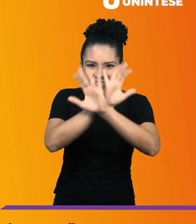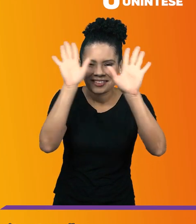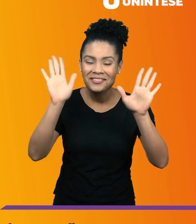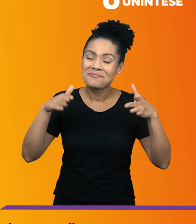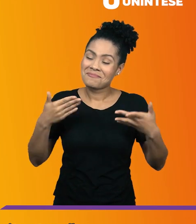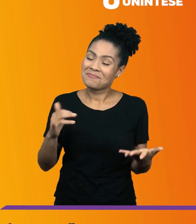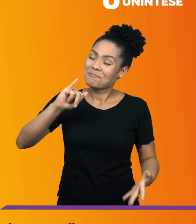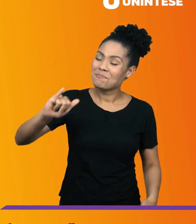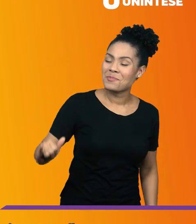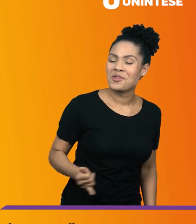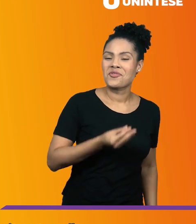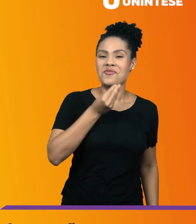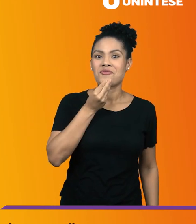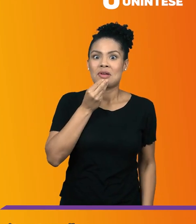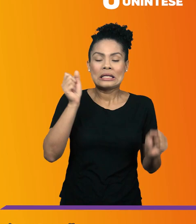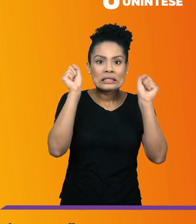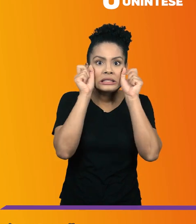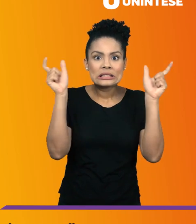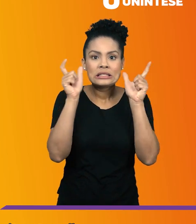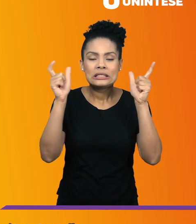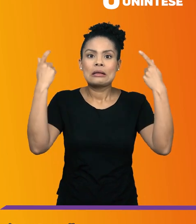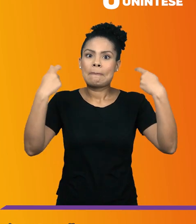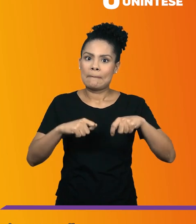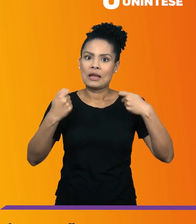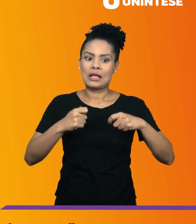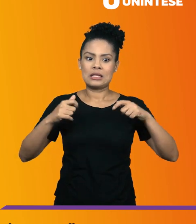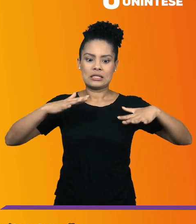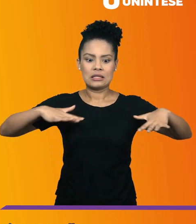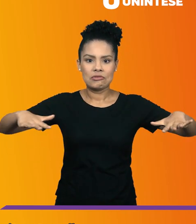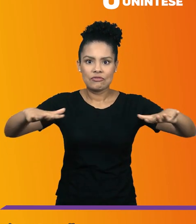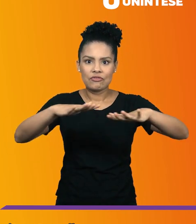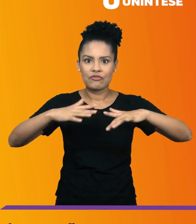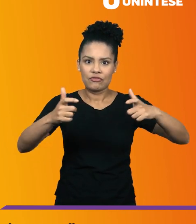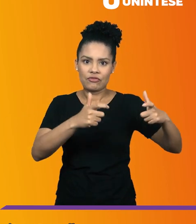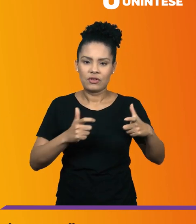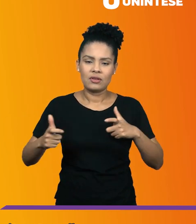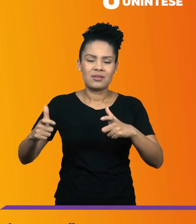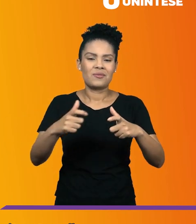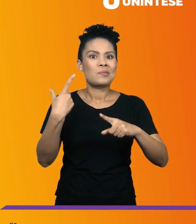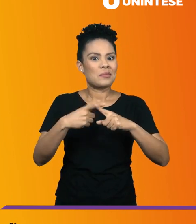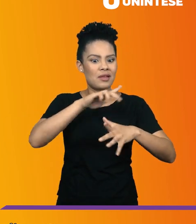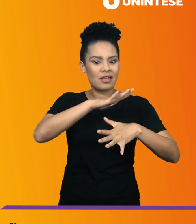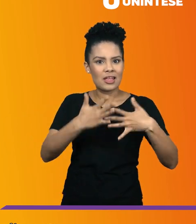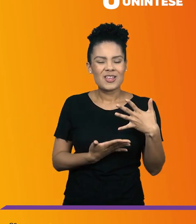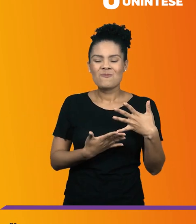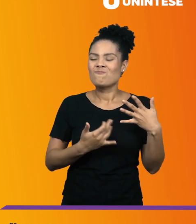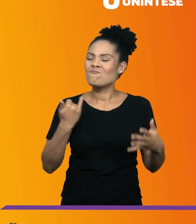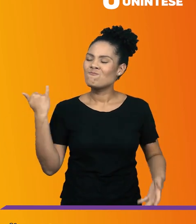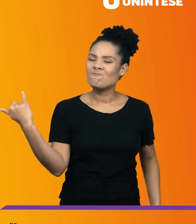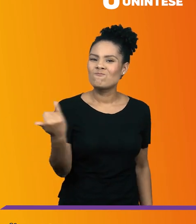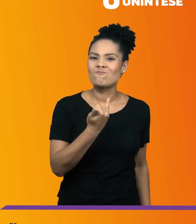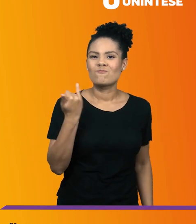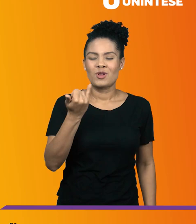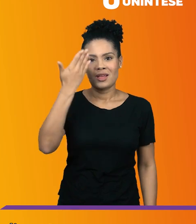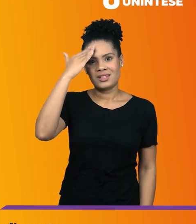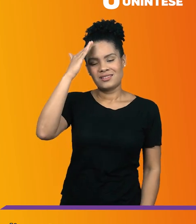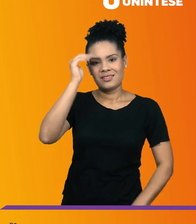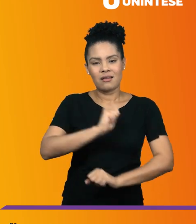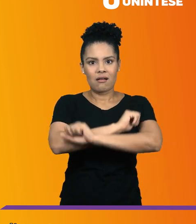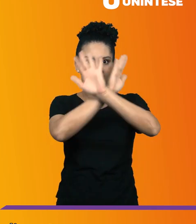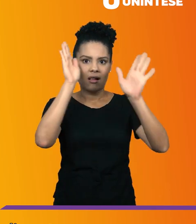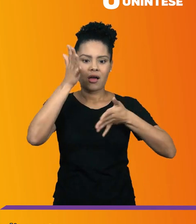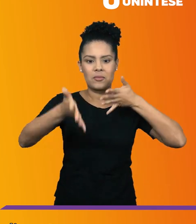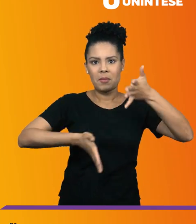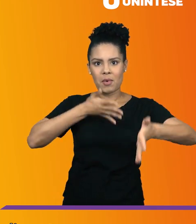Então aproveitem e prestem muita atenção no espaço visual, porque na Libras isso é essencial para o entendimento